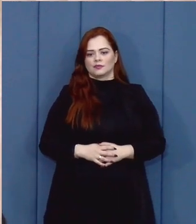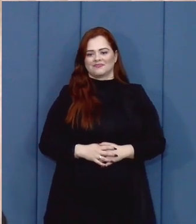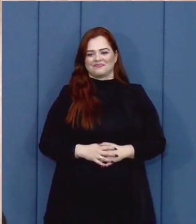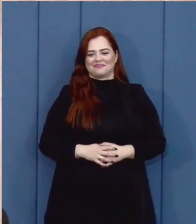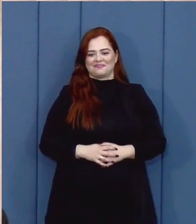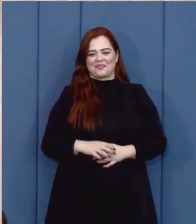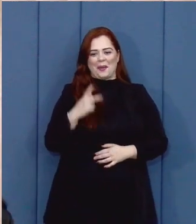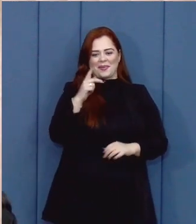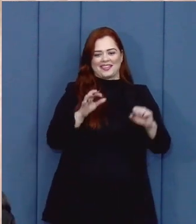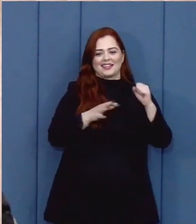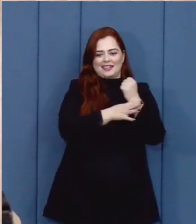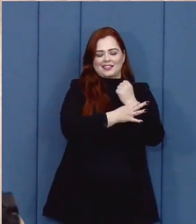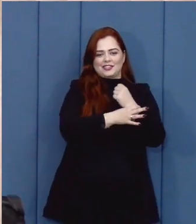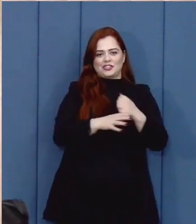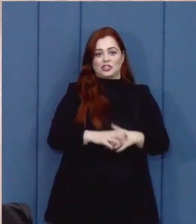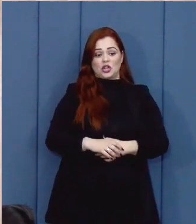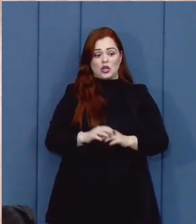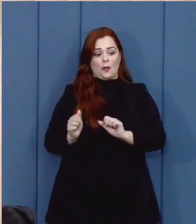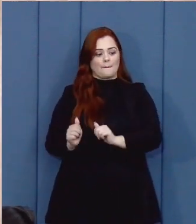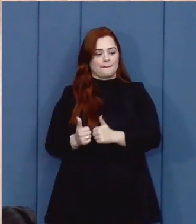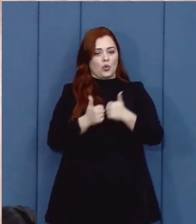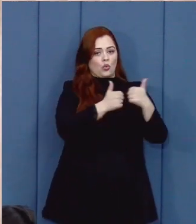Para garantir que o país siga